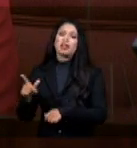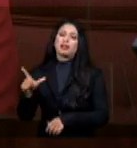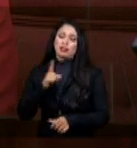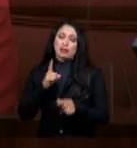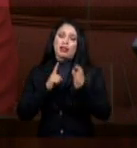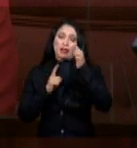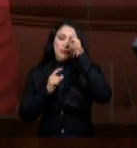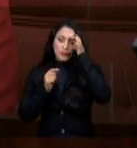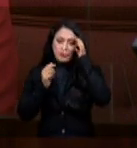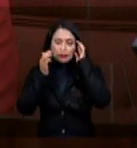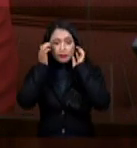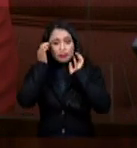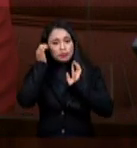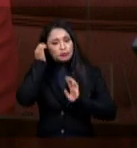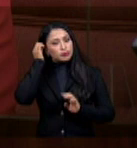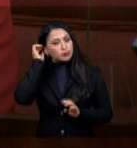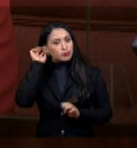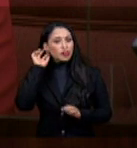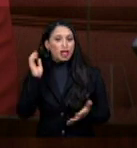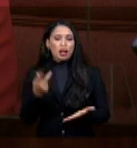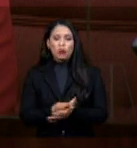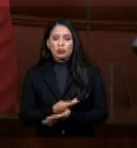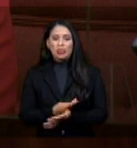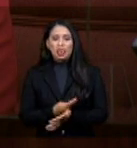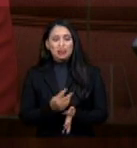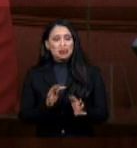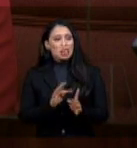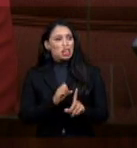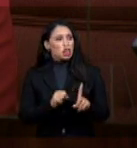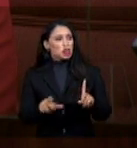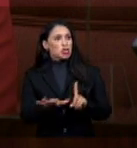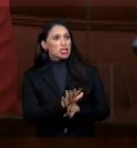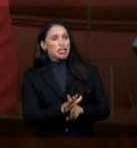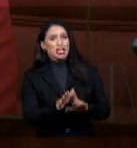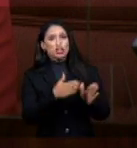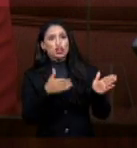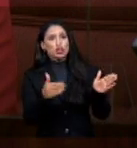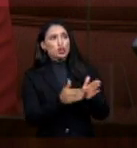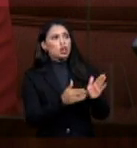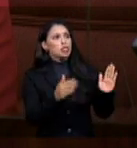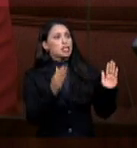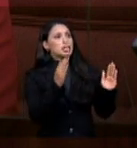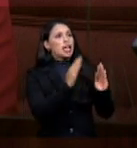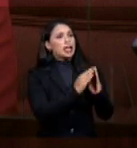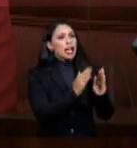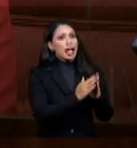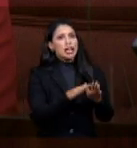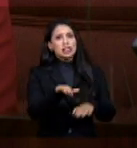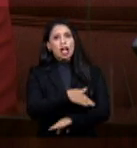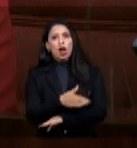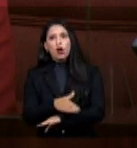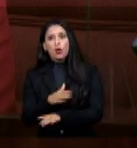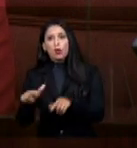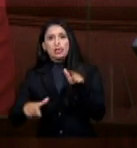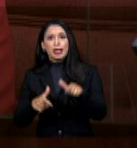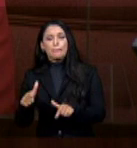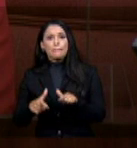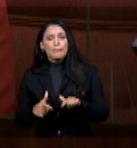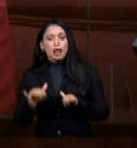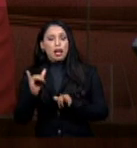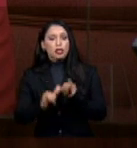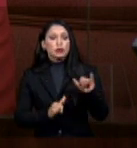compartilham. Acontece em todas as sociedades, em casa, nas escolas, nas ruas, no trabalho, na internet e nos campos